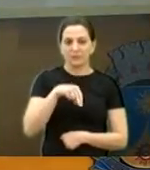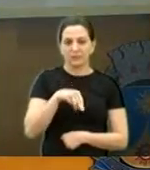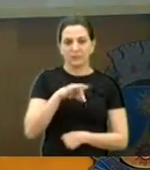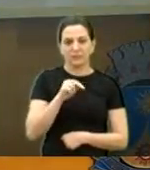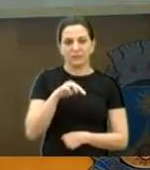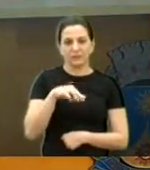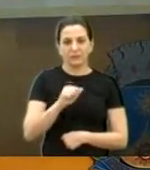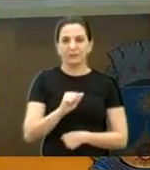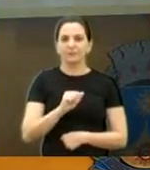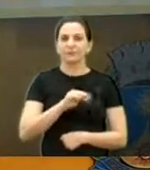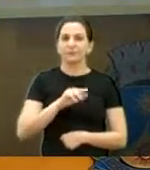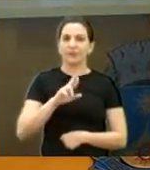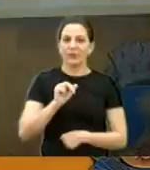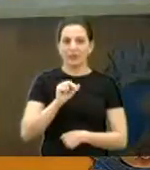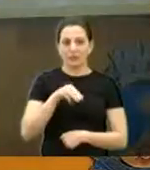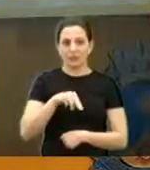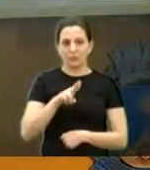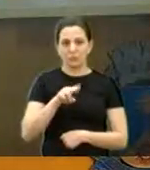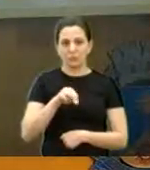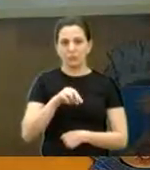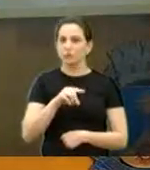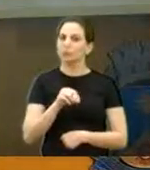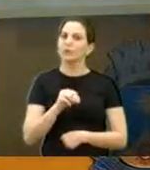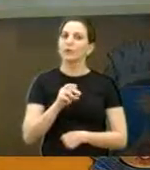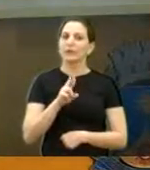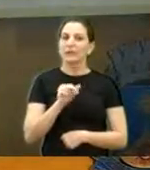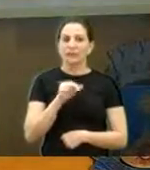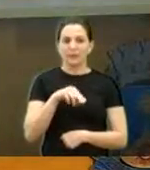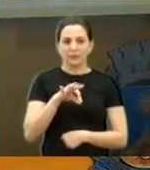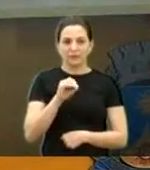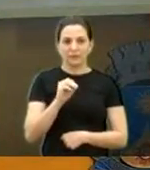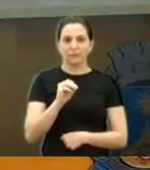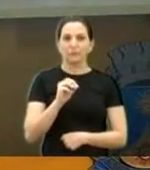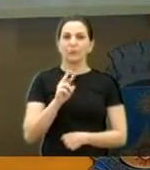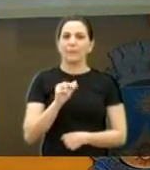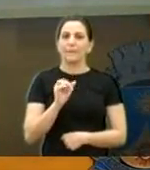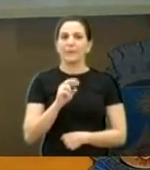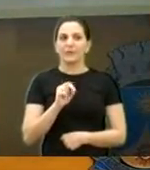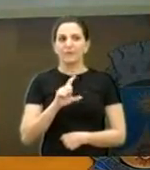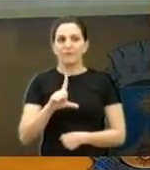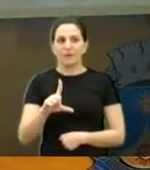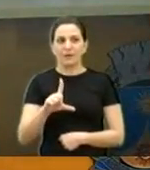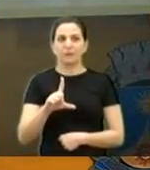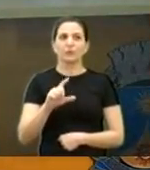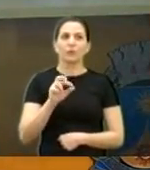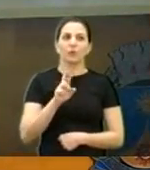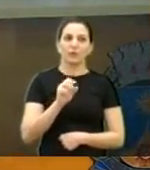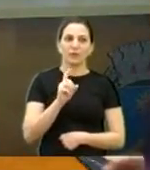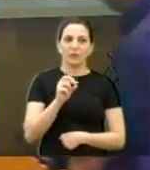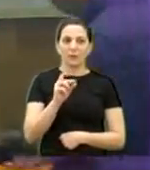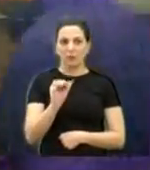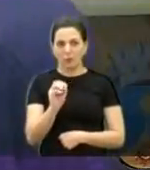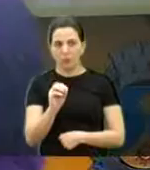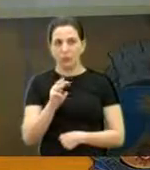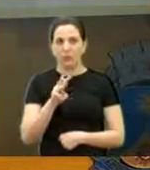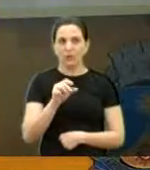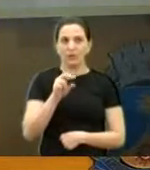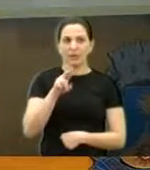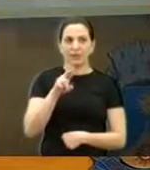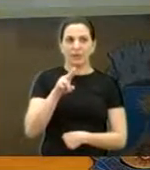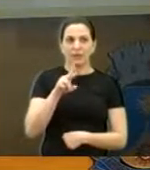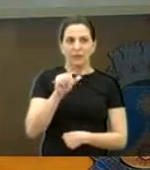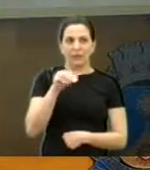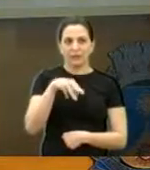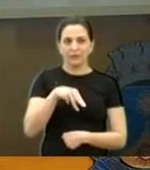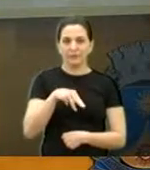exemplo astor raimundo bezerra exemplo renato haddad presença roberval fraiz resenha do livro bush tinha por exemplo ele afonso cruz